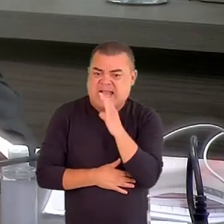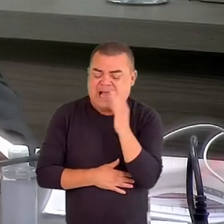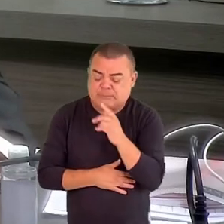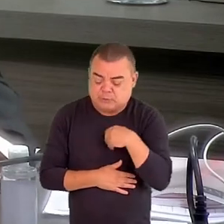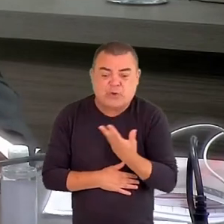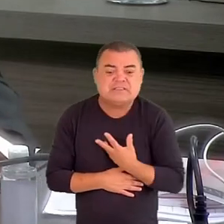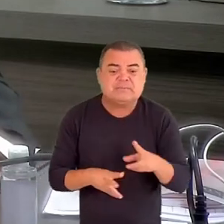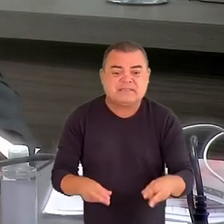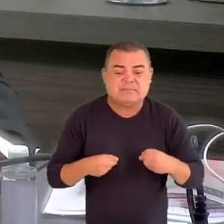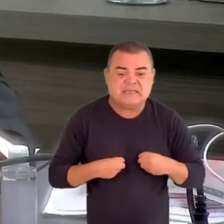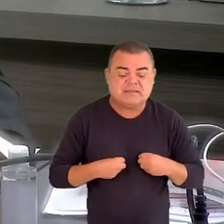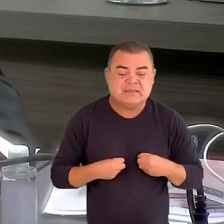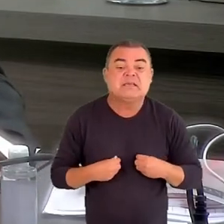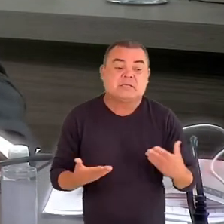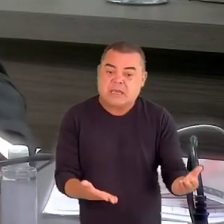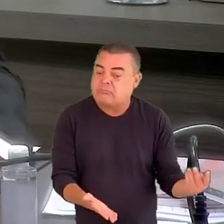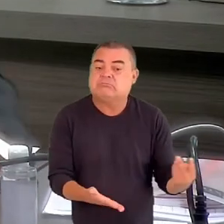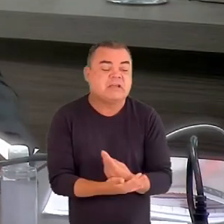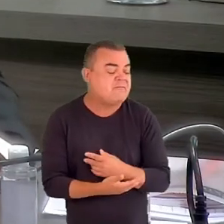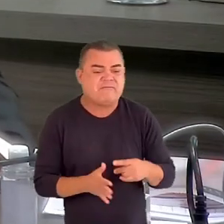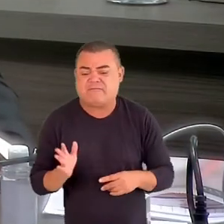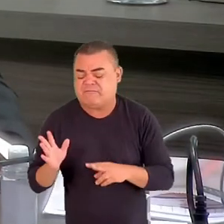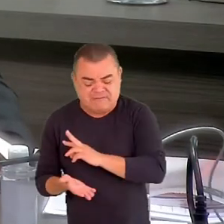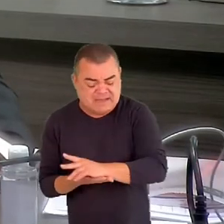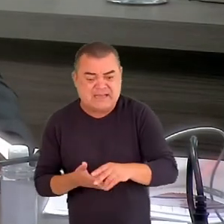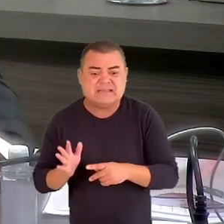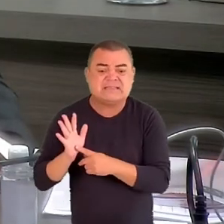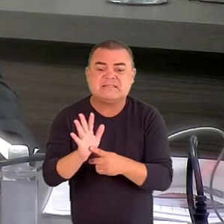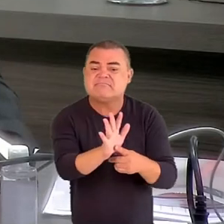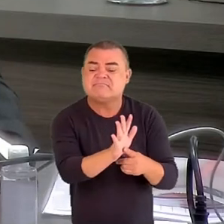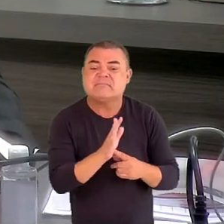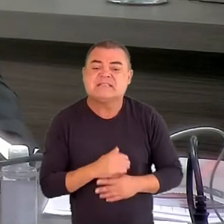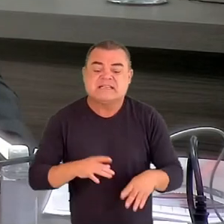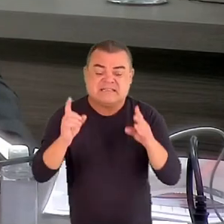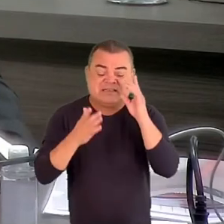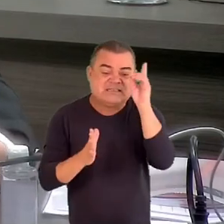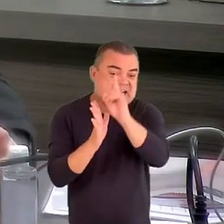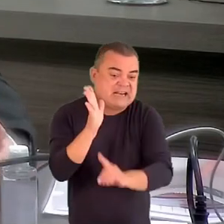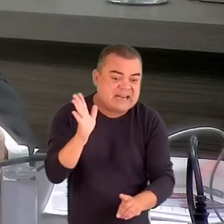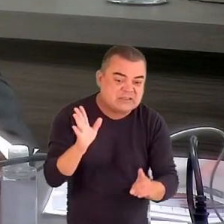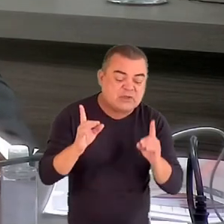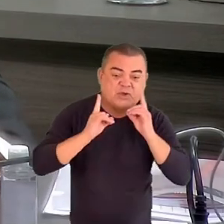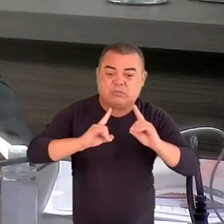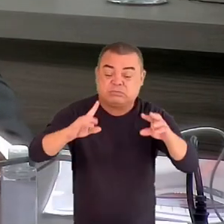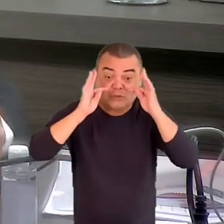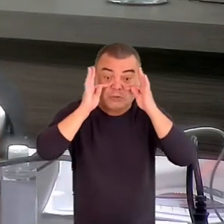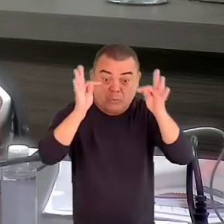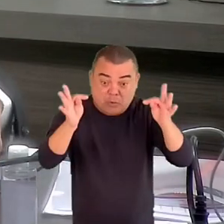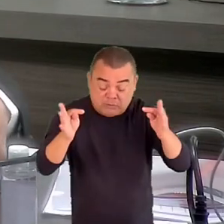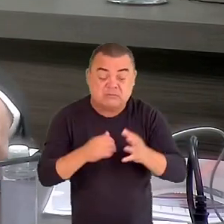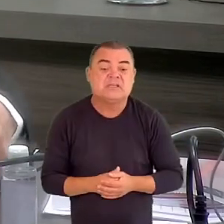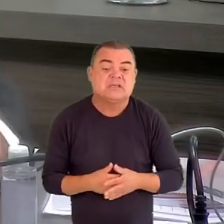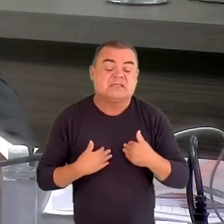percebemos que surgiram várias manifestações, várias declarações nesse sentido, que era o que se espera